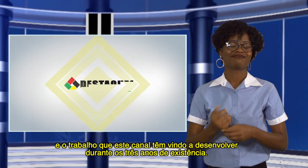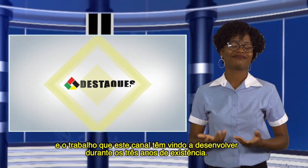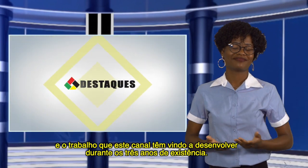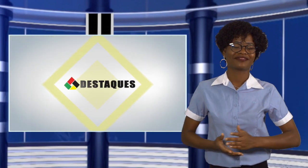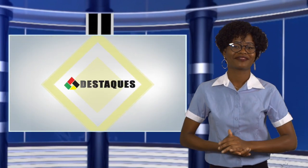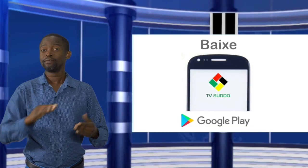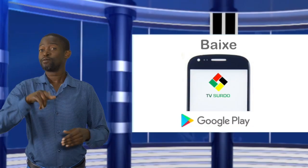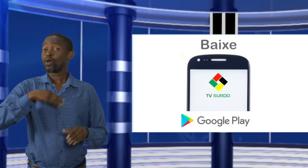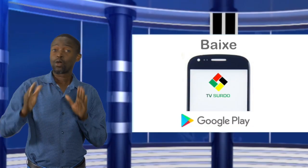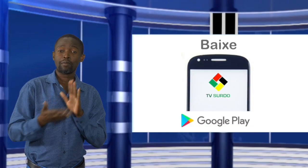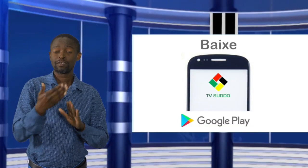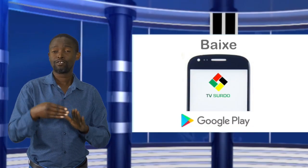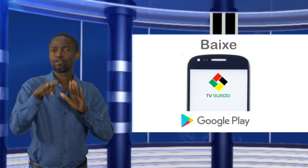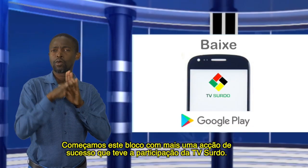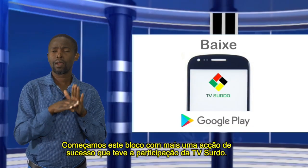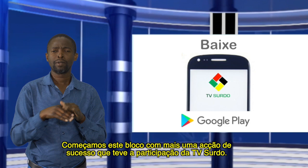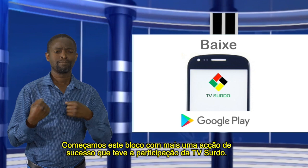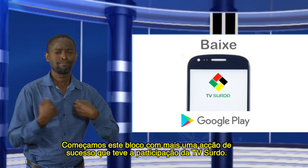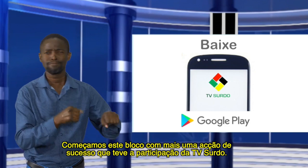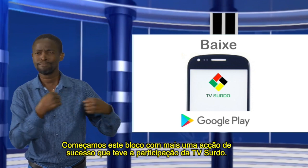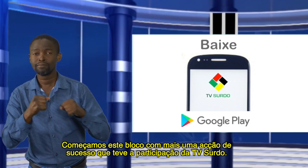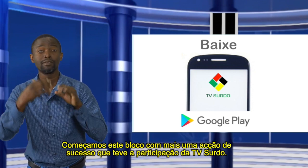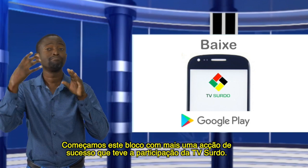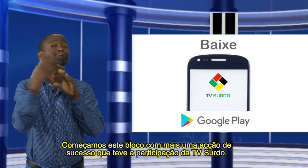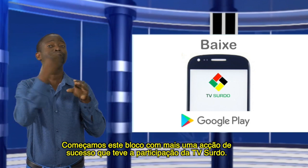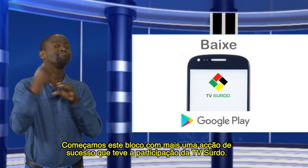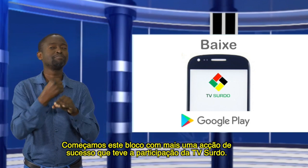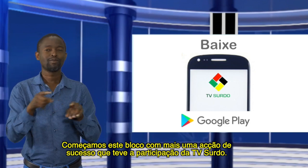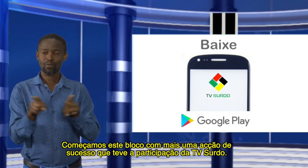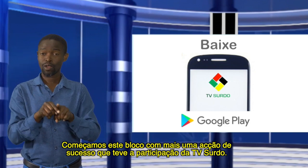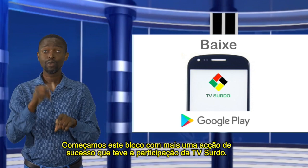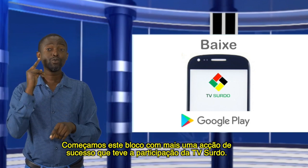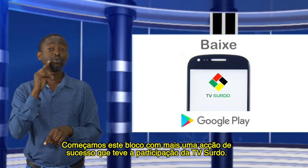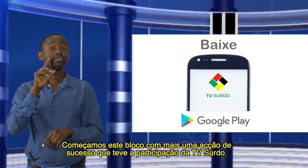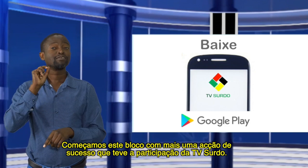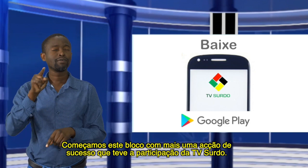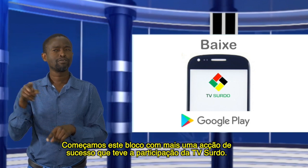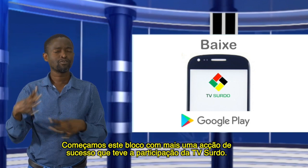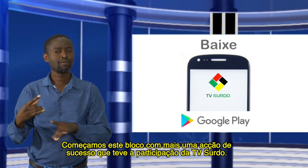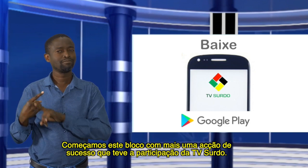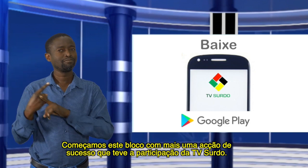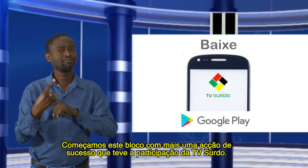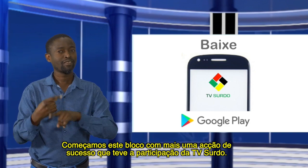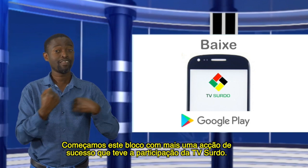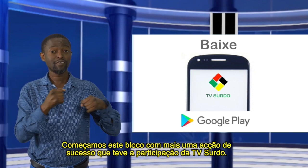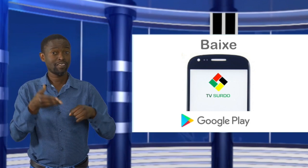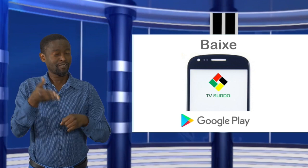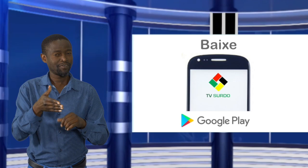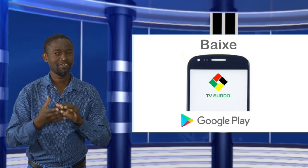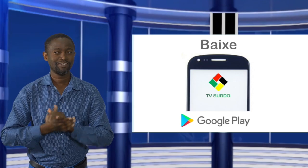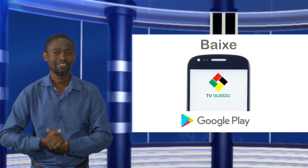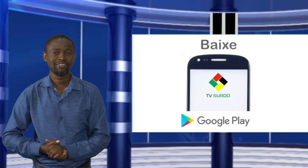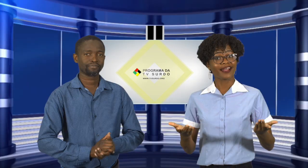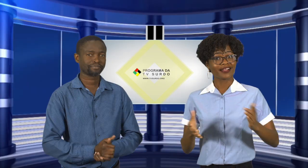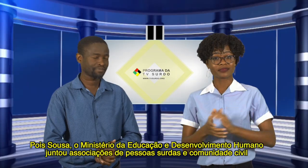existência. Começamos este bloco com mais uma ação de sucesso que teve a participação da TV